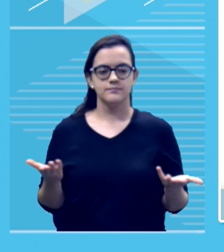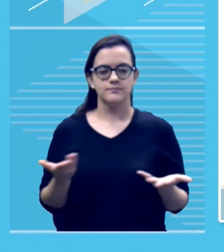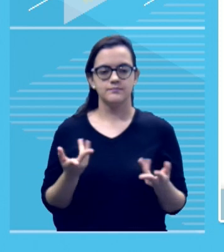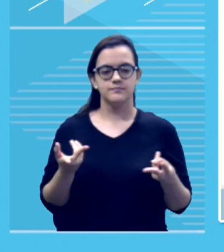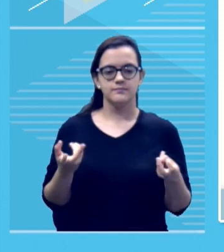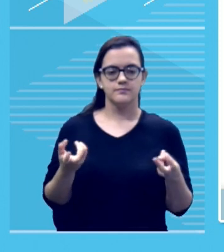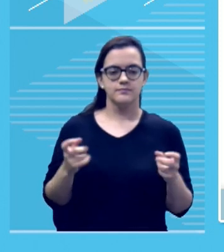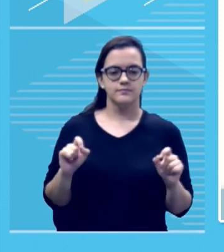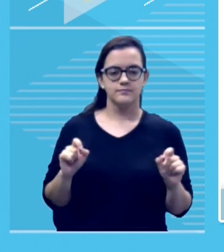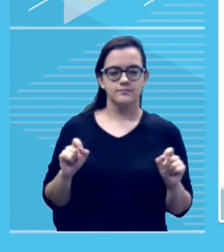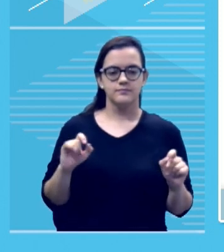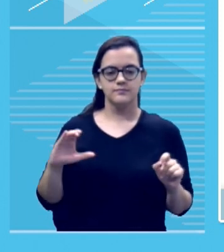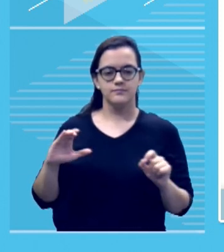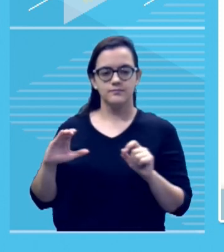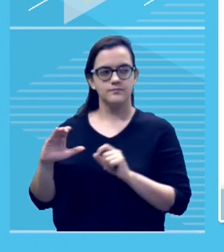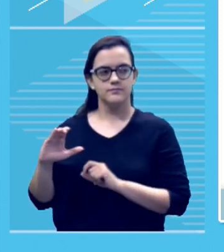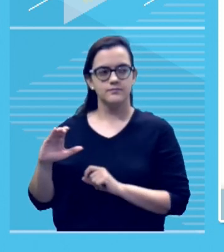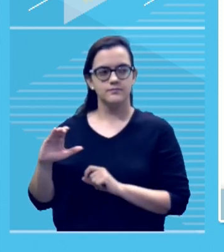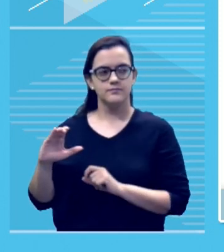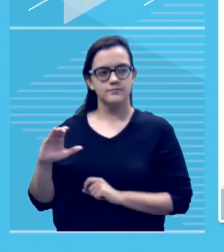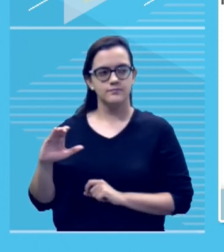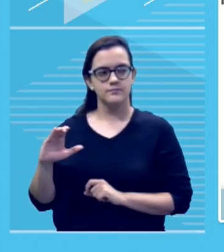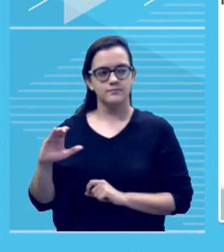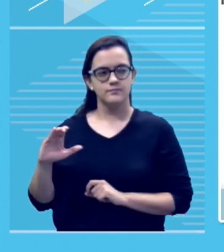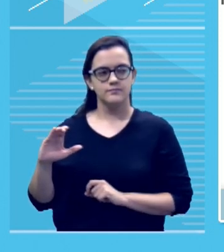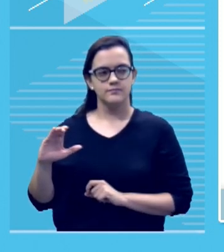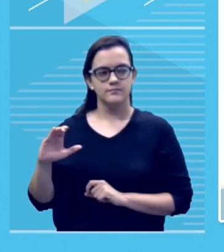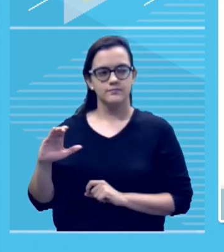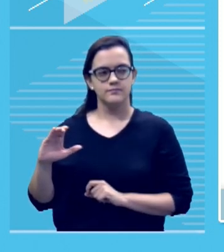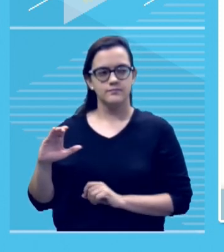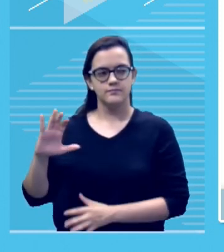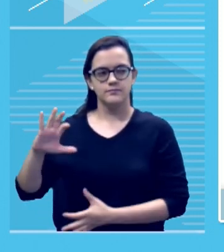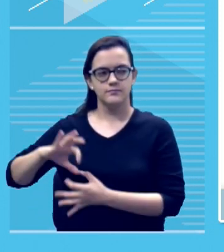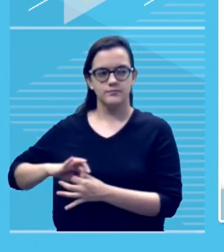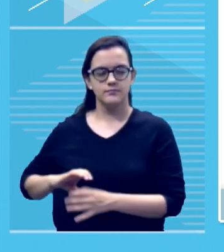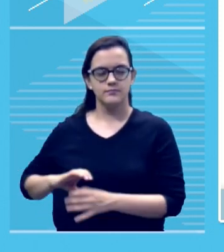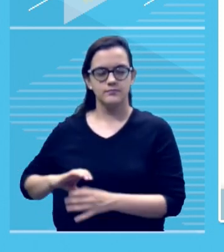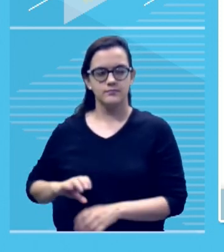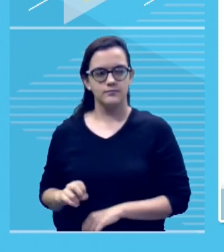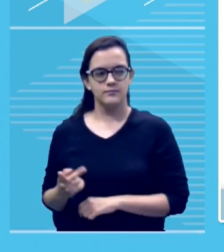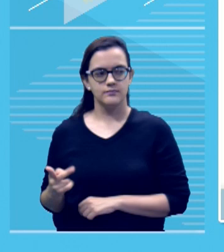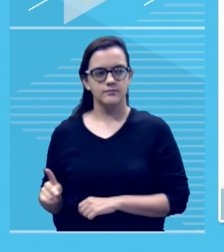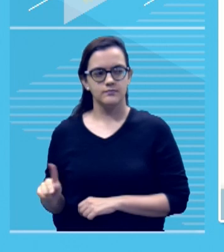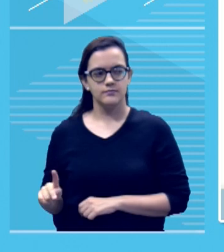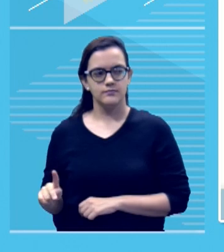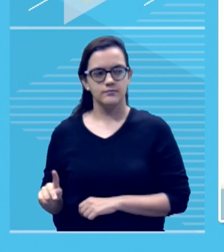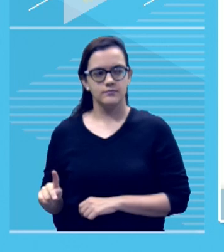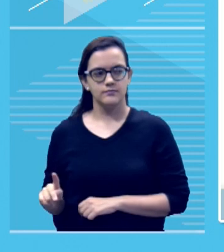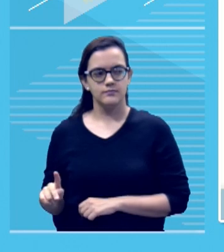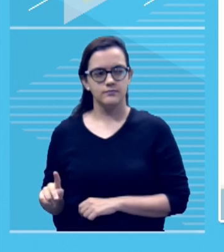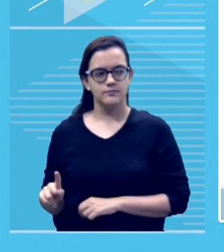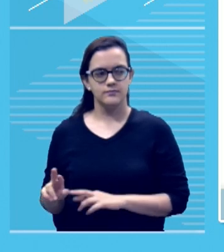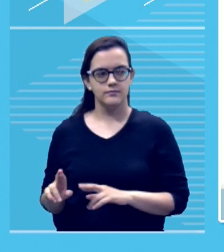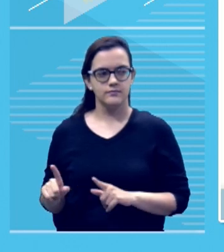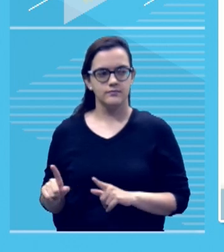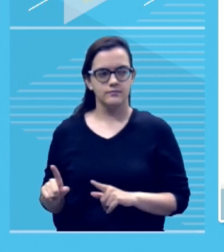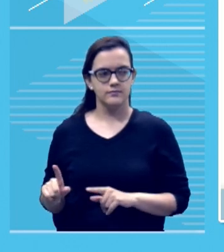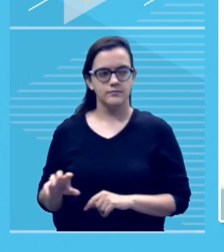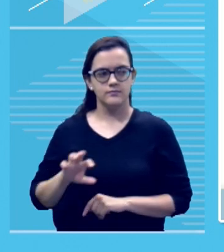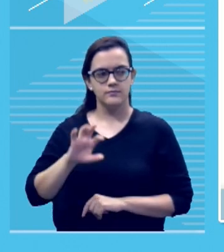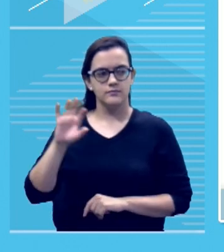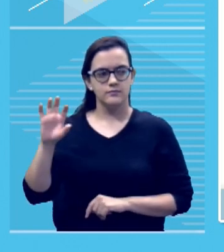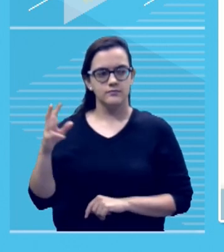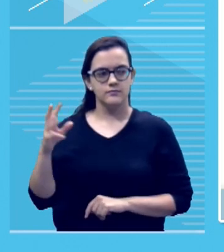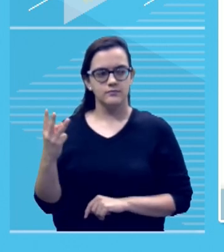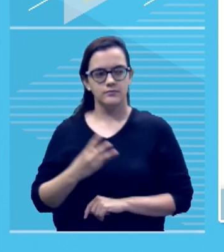ó, ele é simétrico. Observe, ele tem ó, um ligante, outro aqui. Cadê